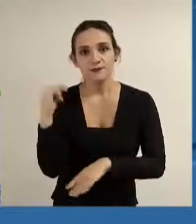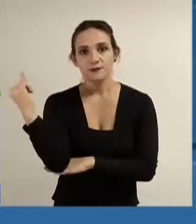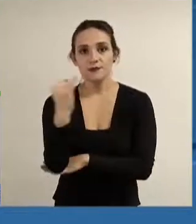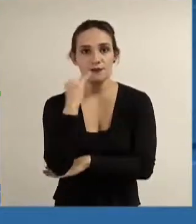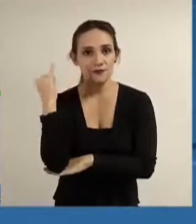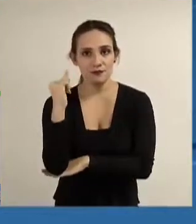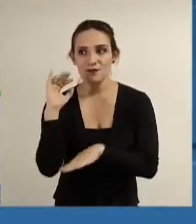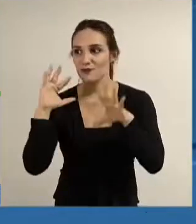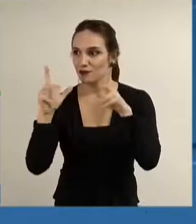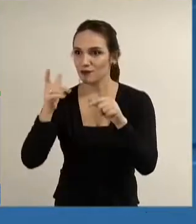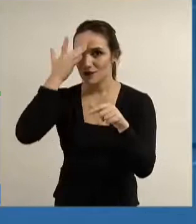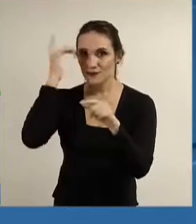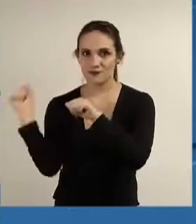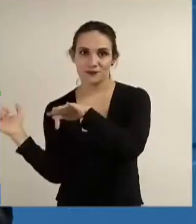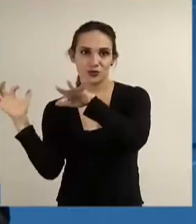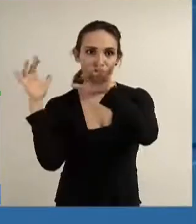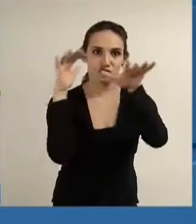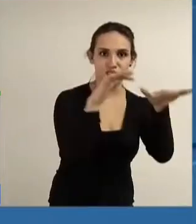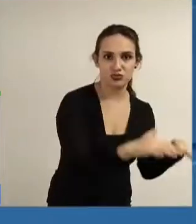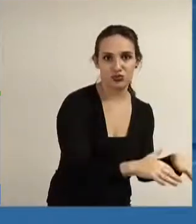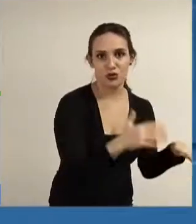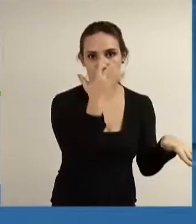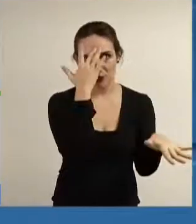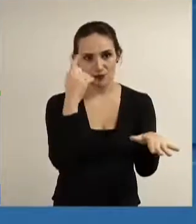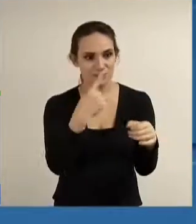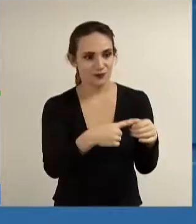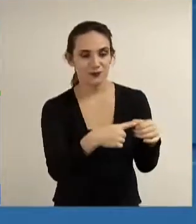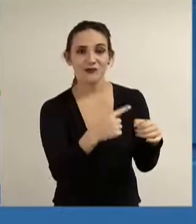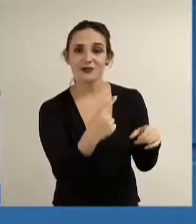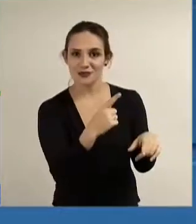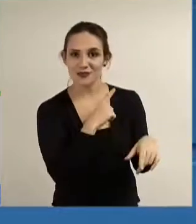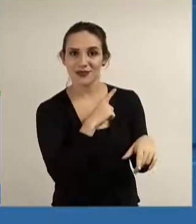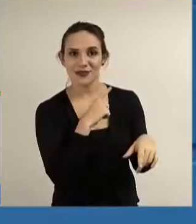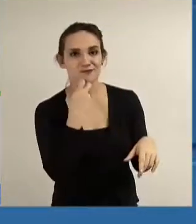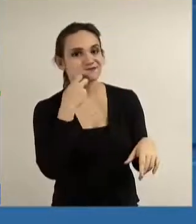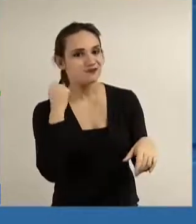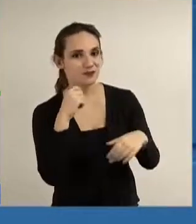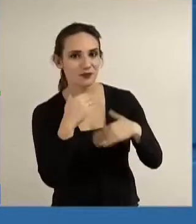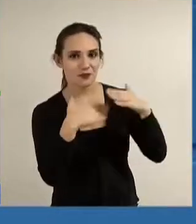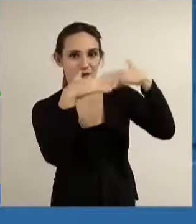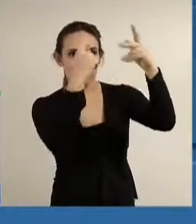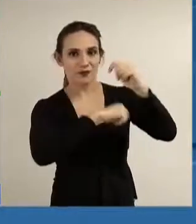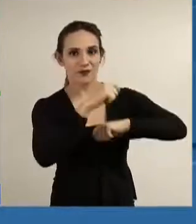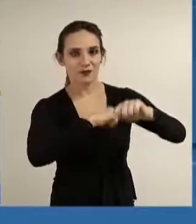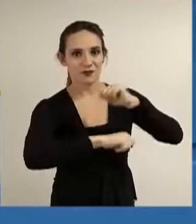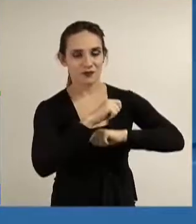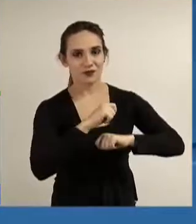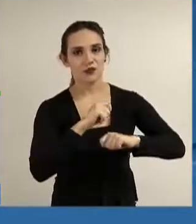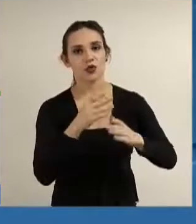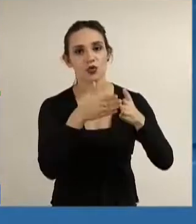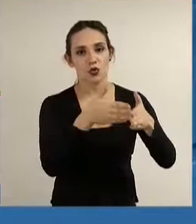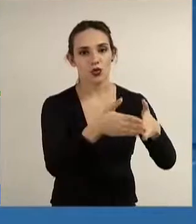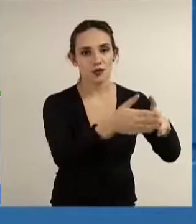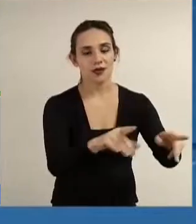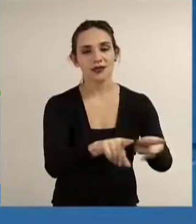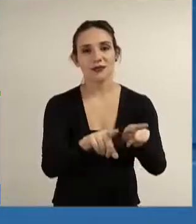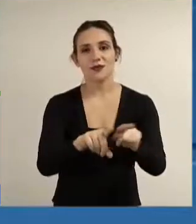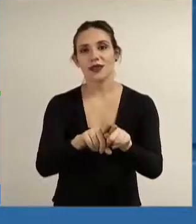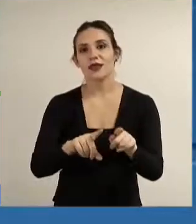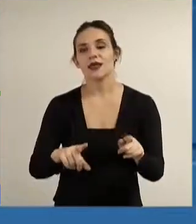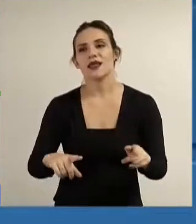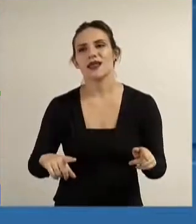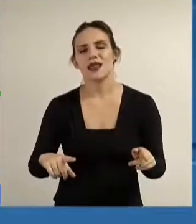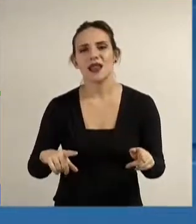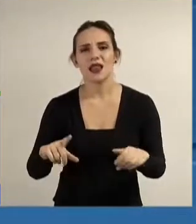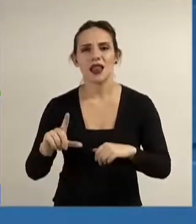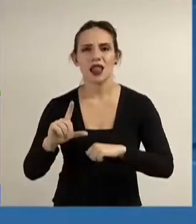importante que tenha esse evento que mobiliza, que gera renda para a população toda de Corumbá e Ladário. Então, aproveitar, convidá-los